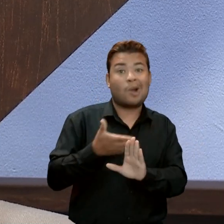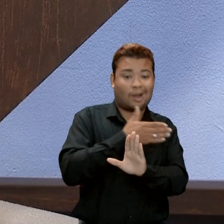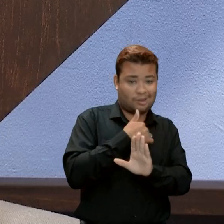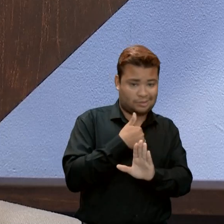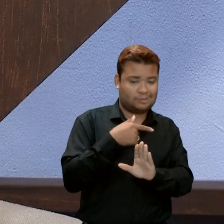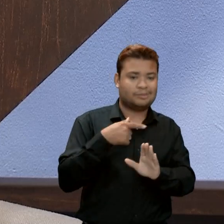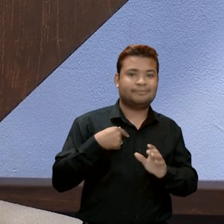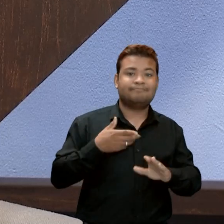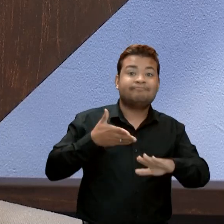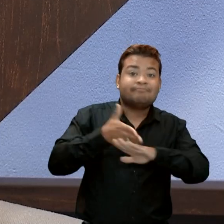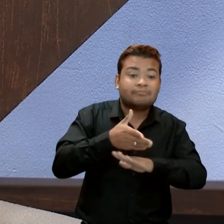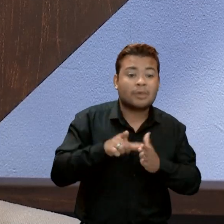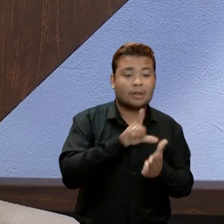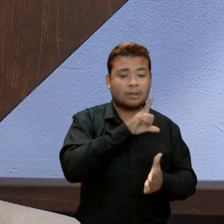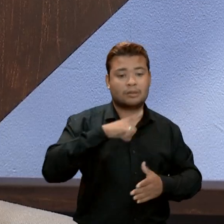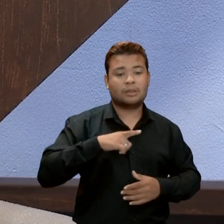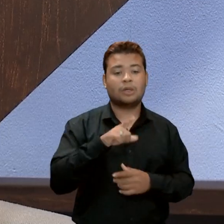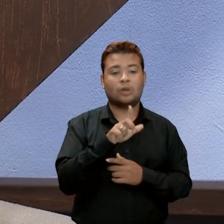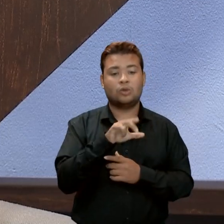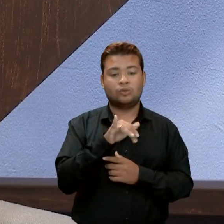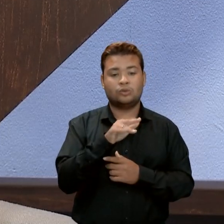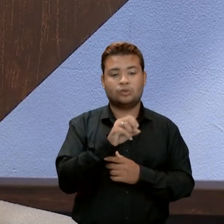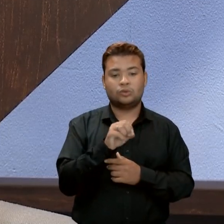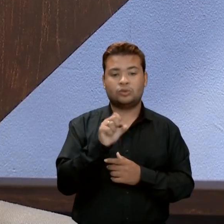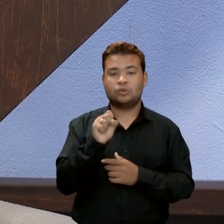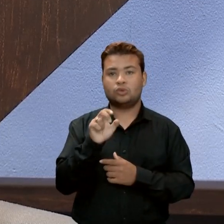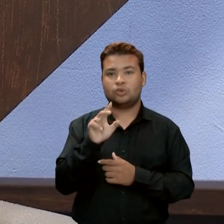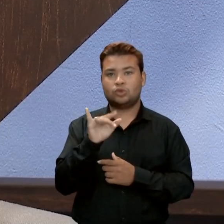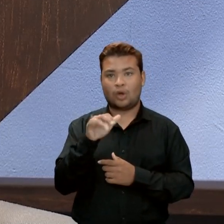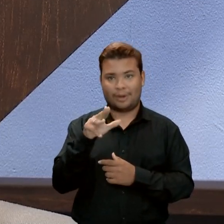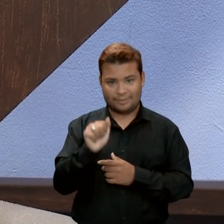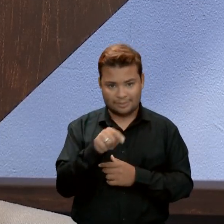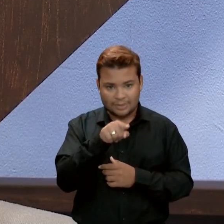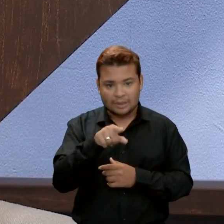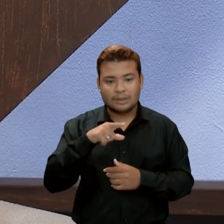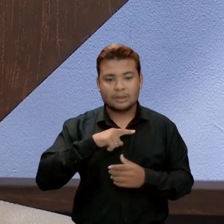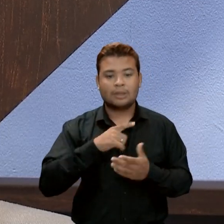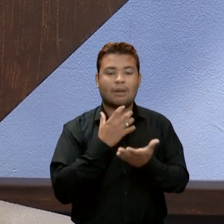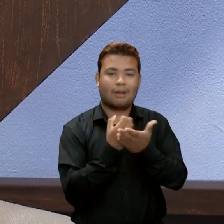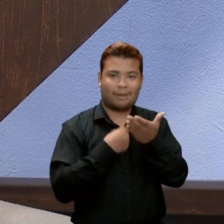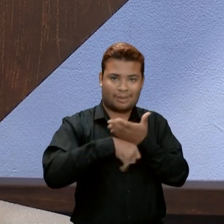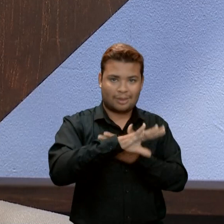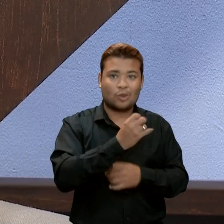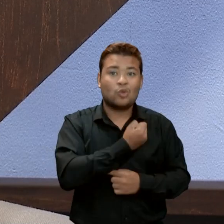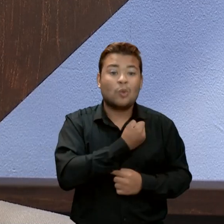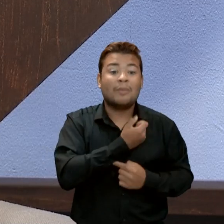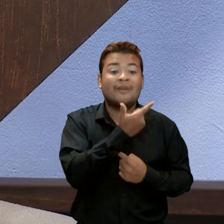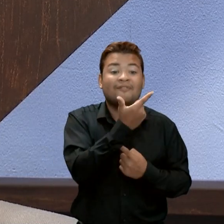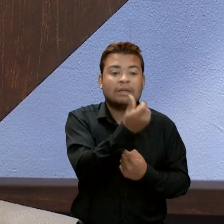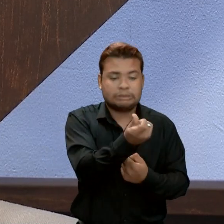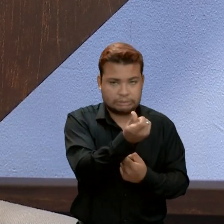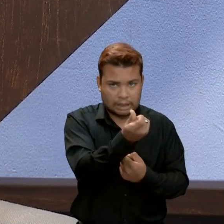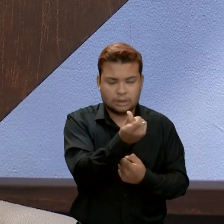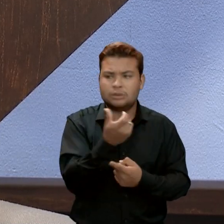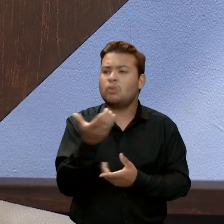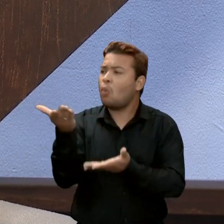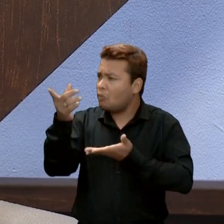verificando, né? Tem um Lúcio Soibman, um episódio de número 26, convido todos a assistir, a escutarem,